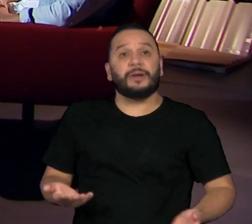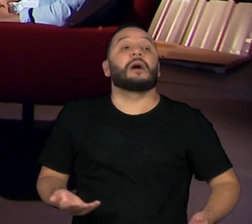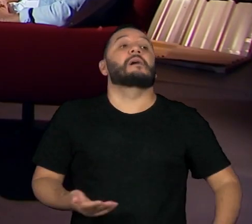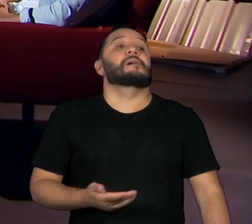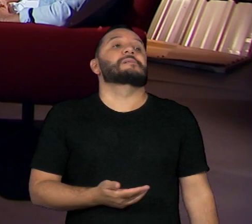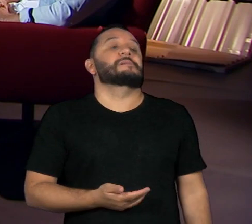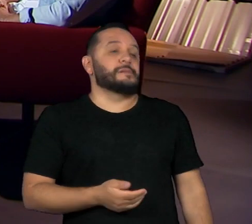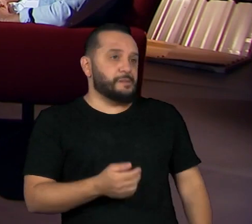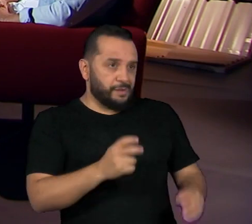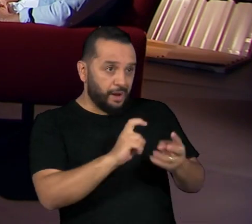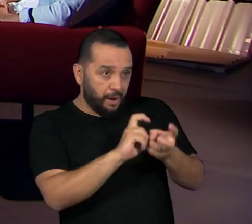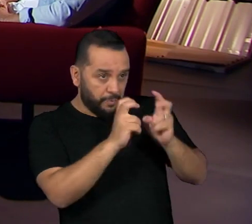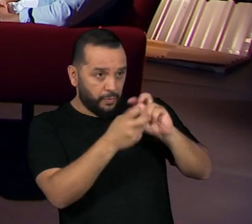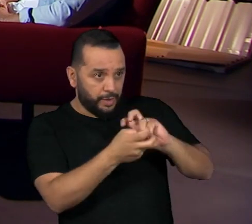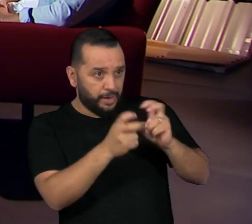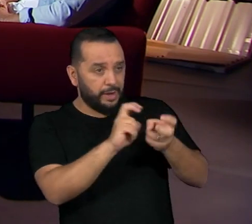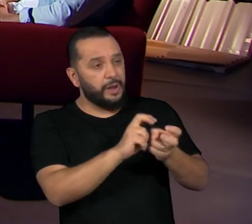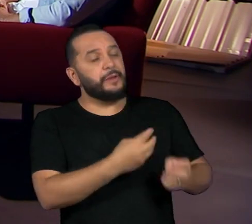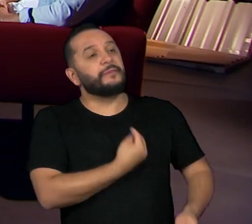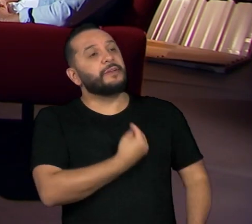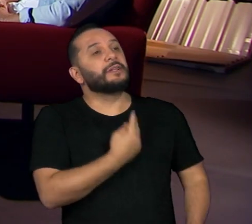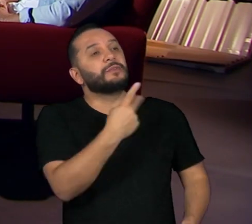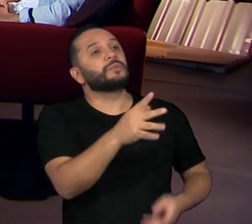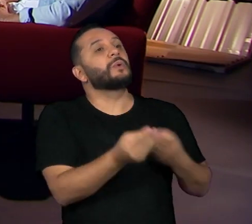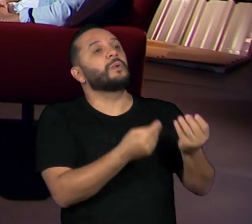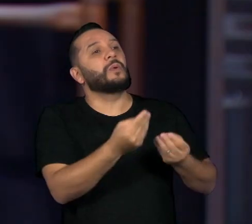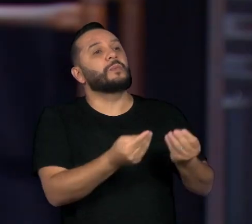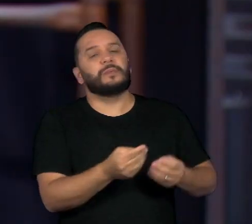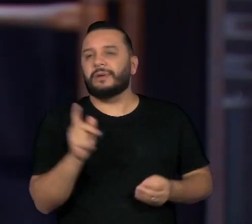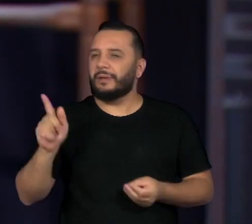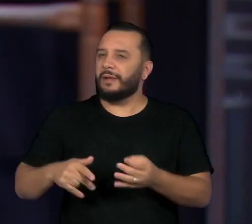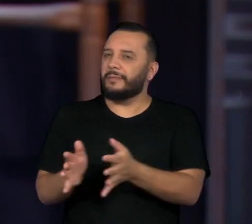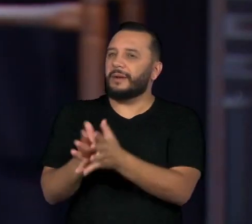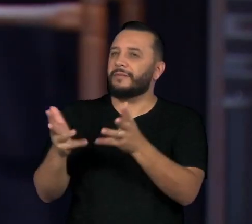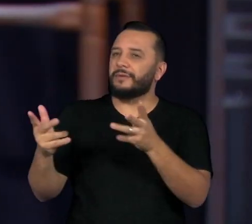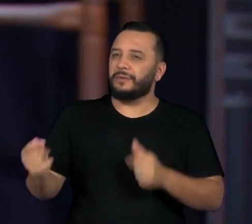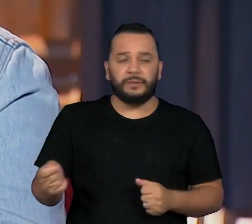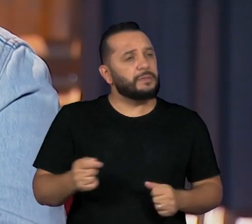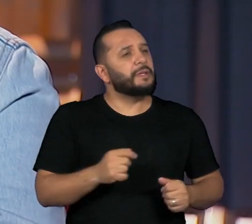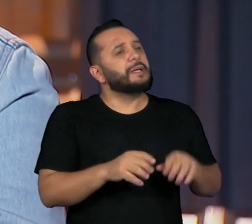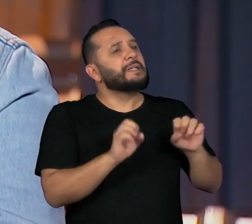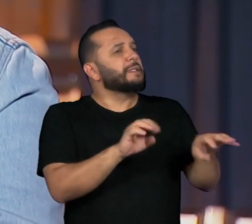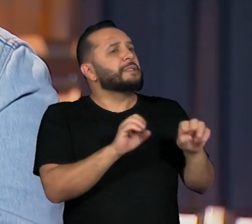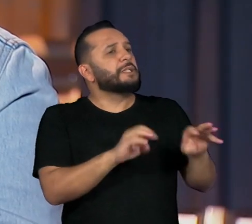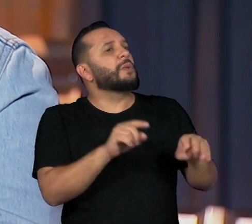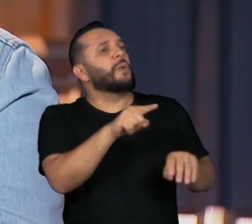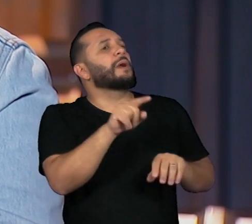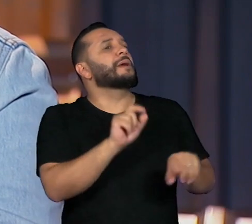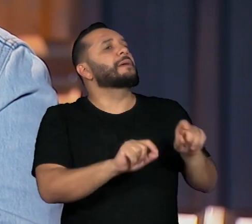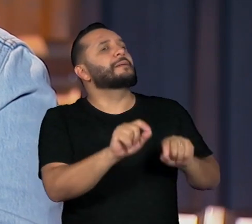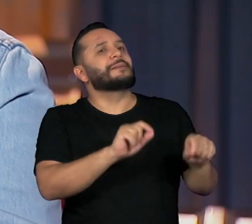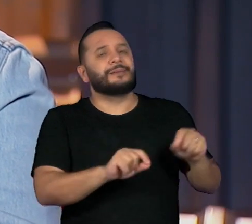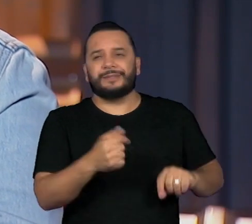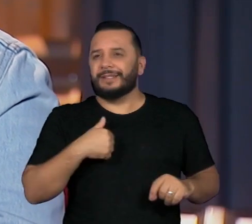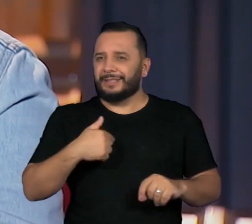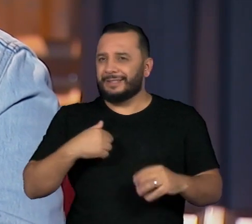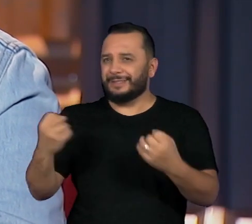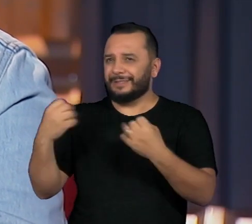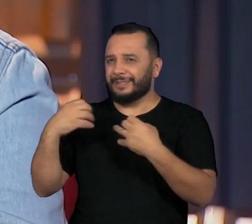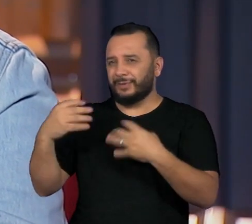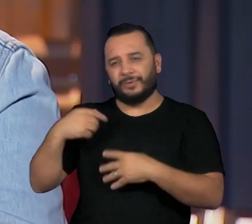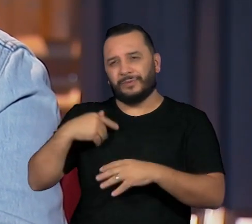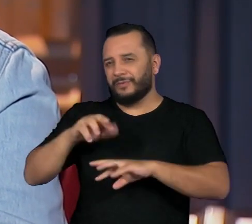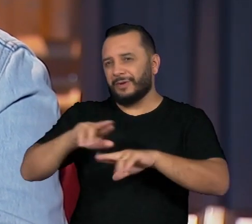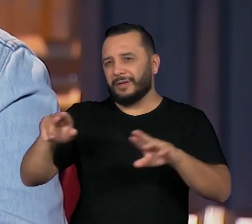coisa a capoeira na sua vida, né, Siddhartha? A capoeira é maravilhosa. O que ela te ensina? Ah, ela ensina o tempo todo, desde que eu entrei na capoeira,